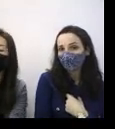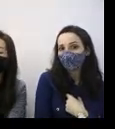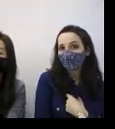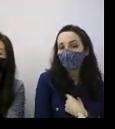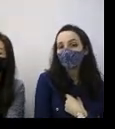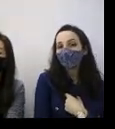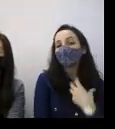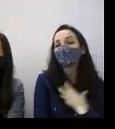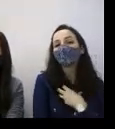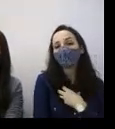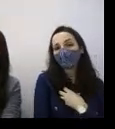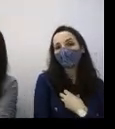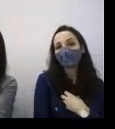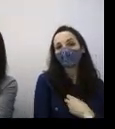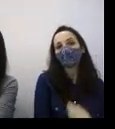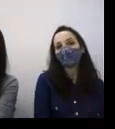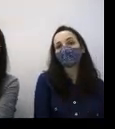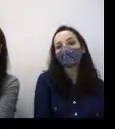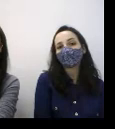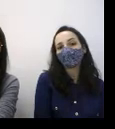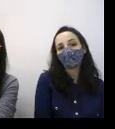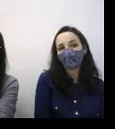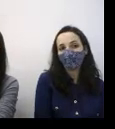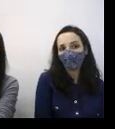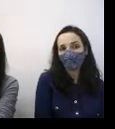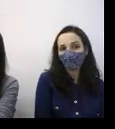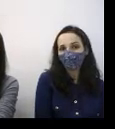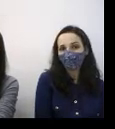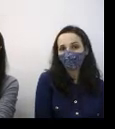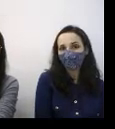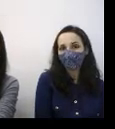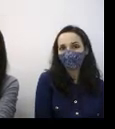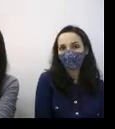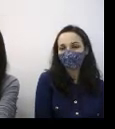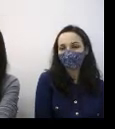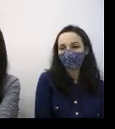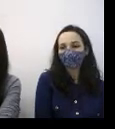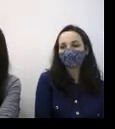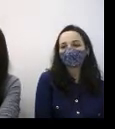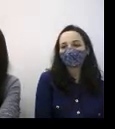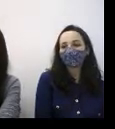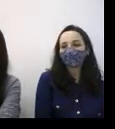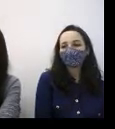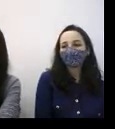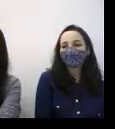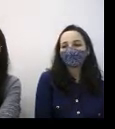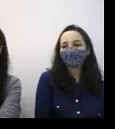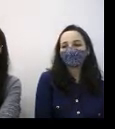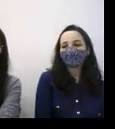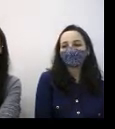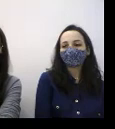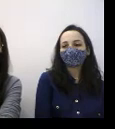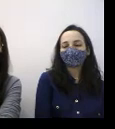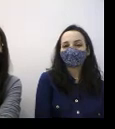reagimos, né? Como nós lidamos com todas essas situações. Exatamente.